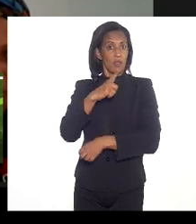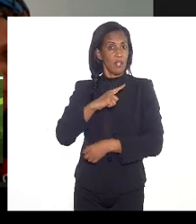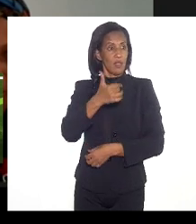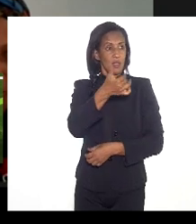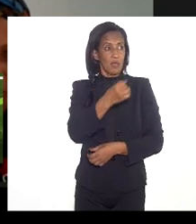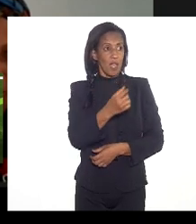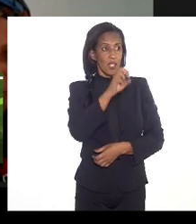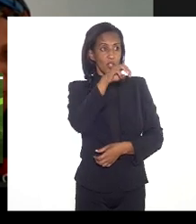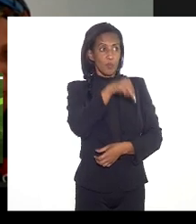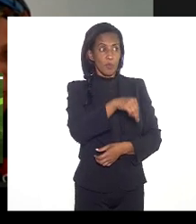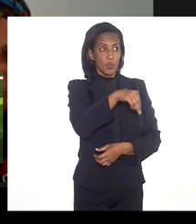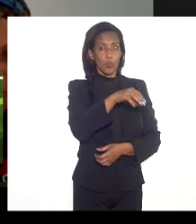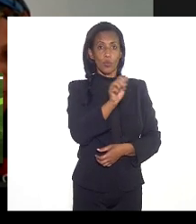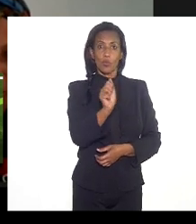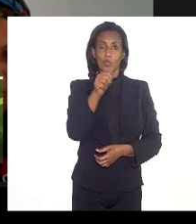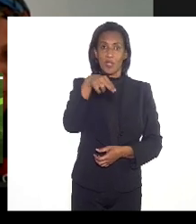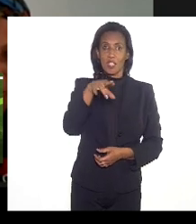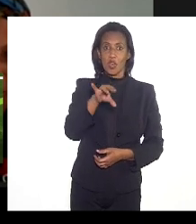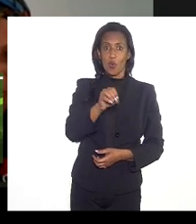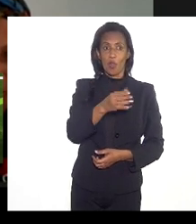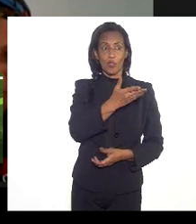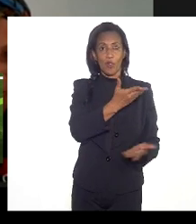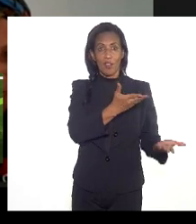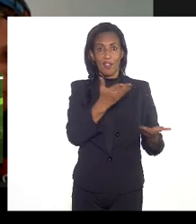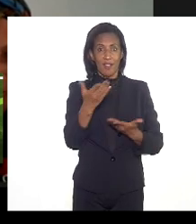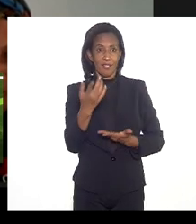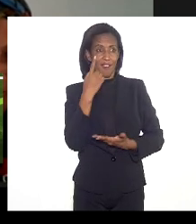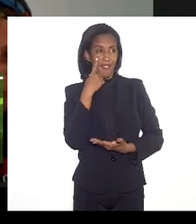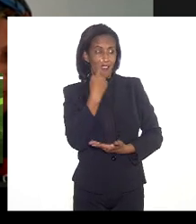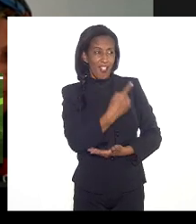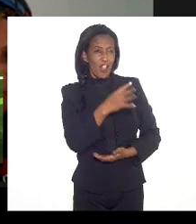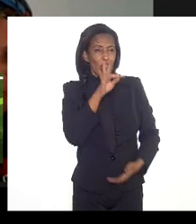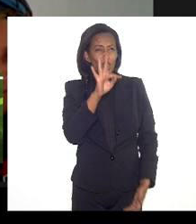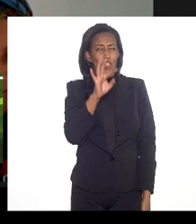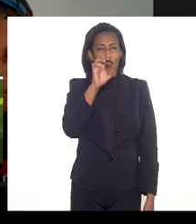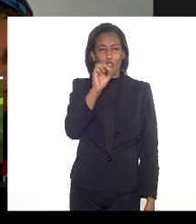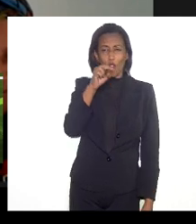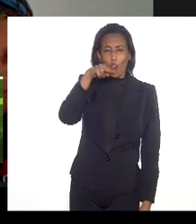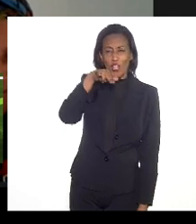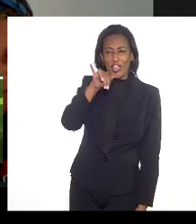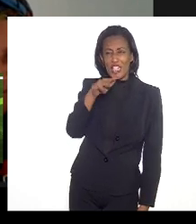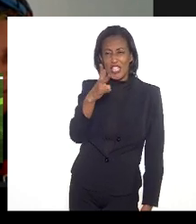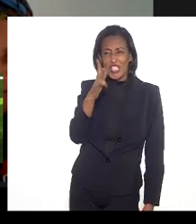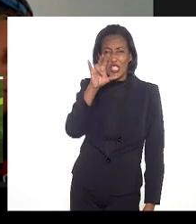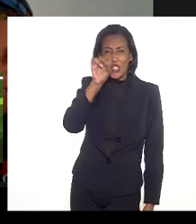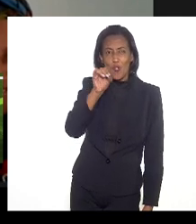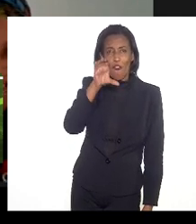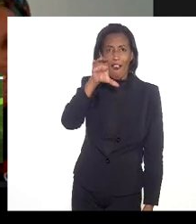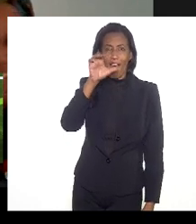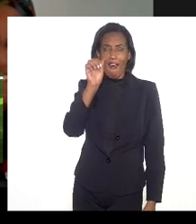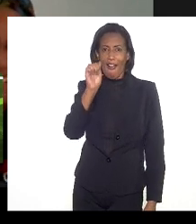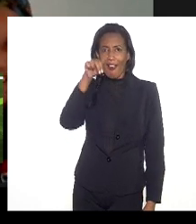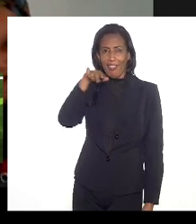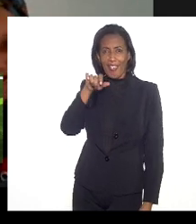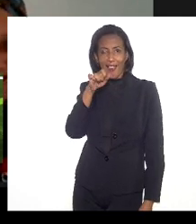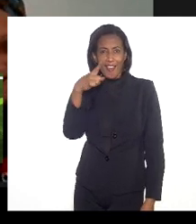minutos, senhor Antônio, que aqui vejo como Toninho Canecão.